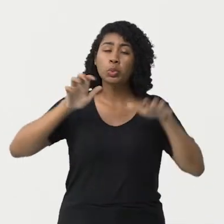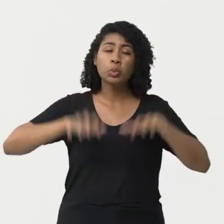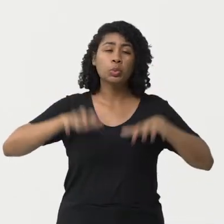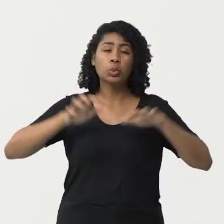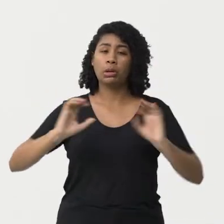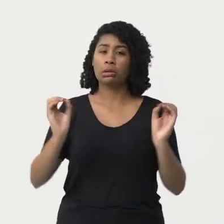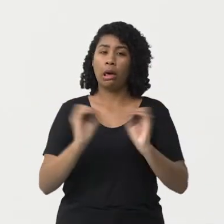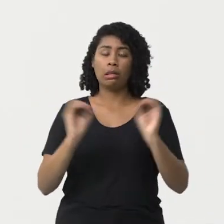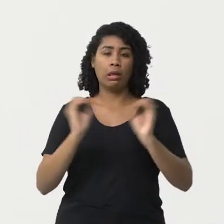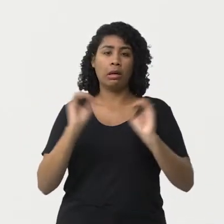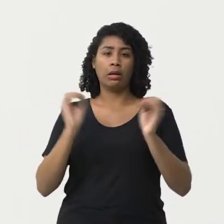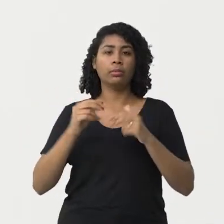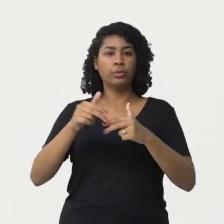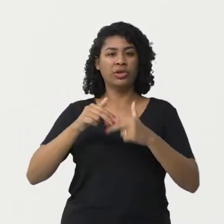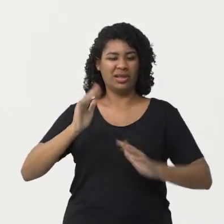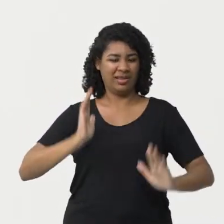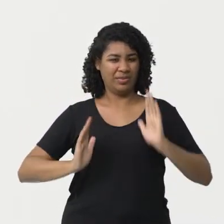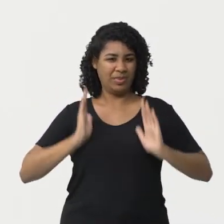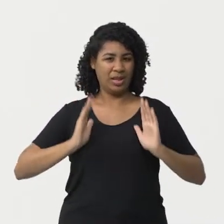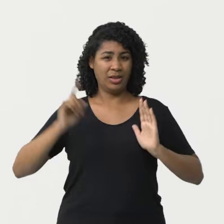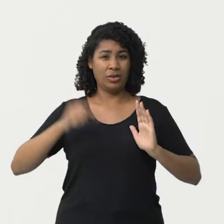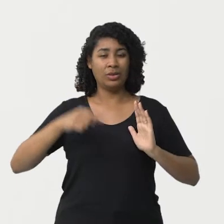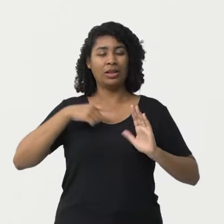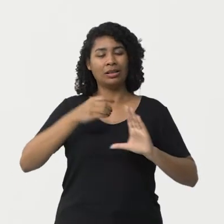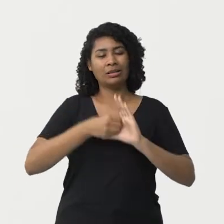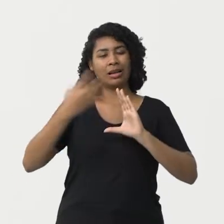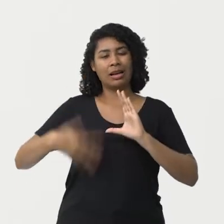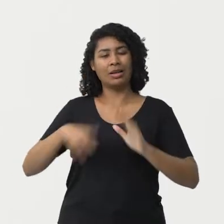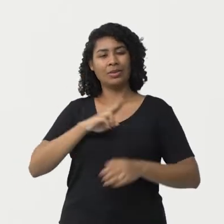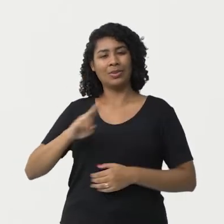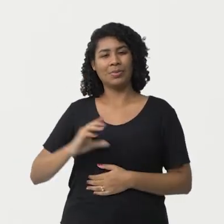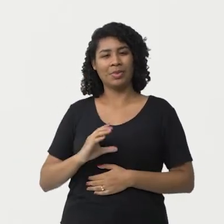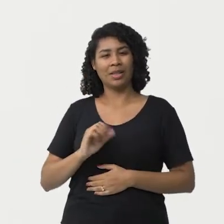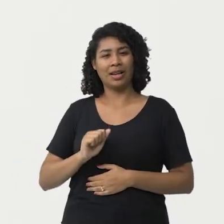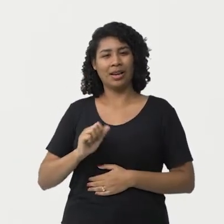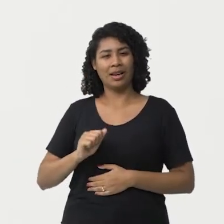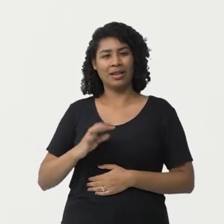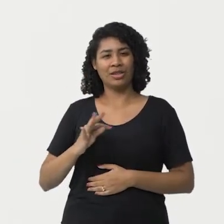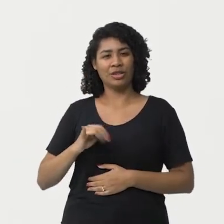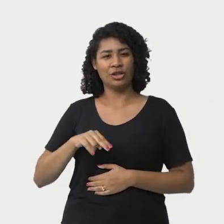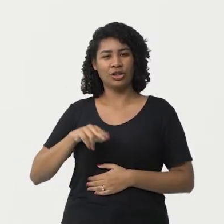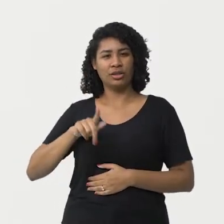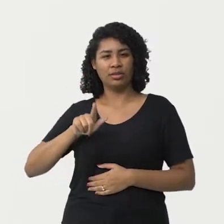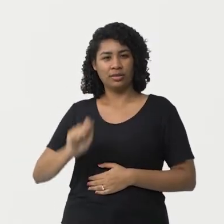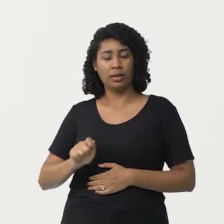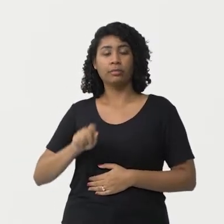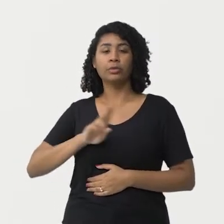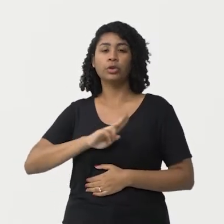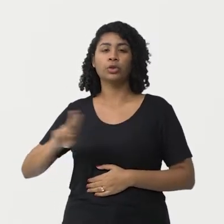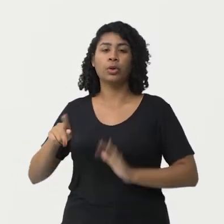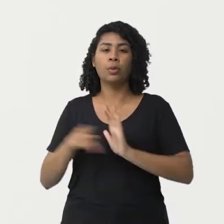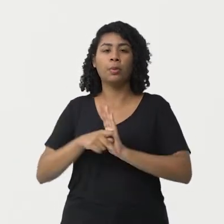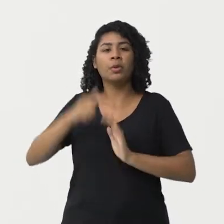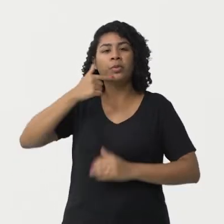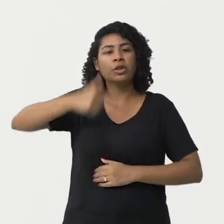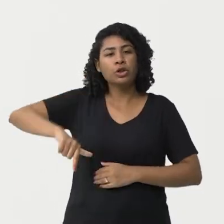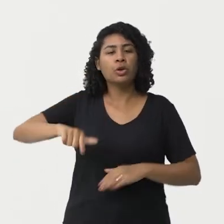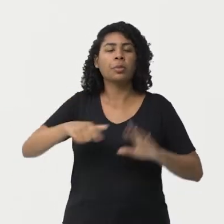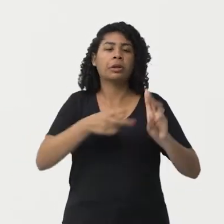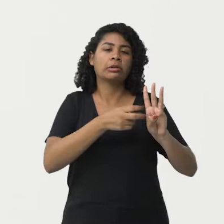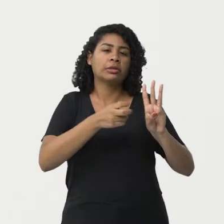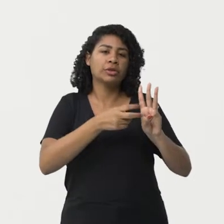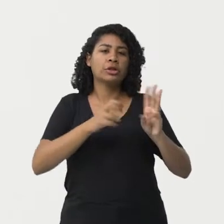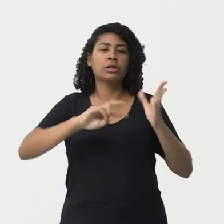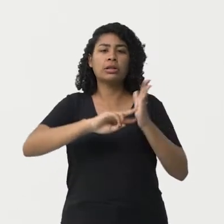sem chuvas que essa vegetação ganhou o nome de caatinga. Esse nome vem do Tupi-Guarani e ele